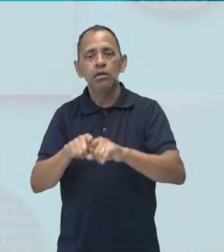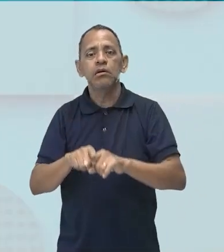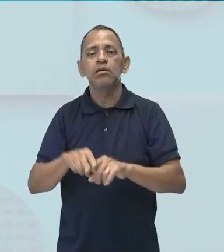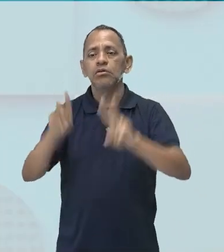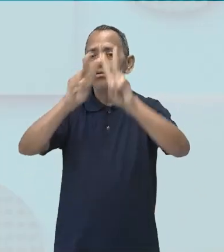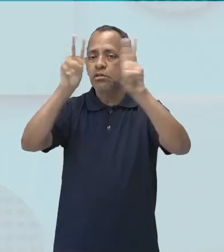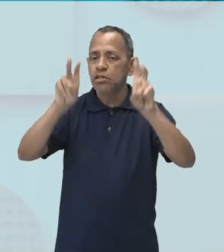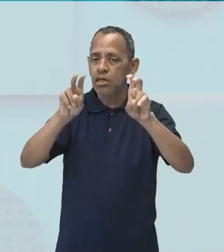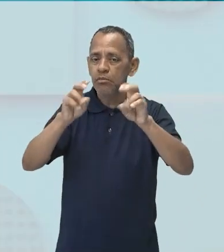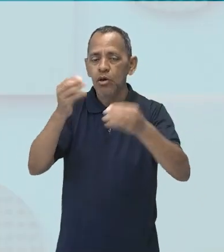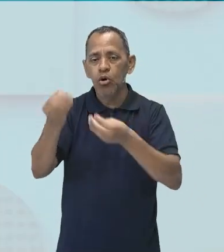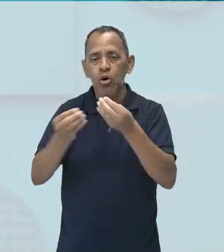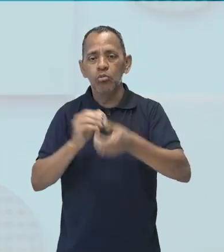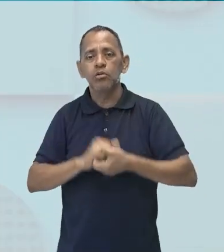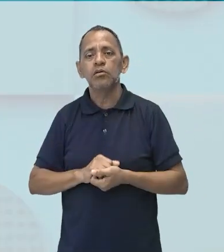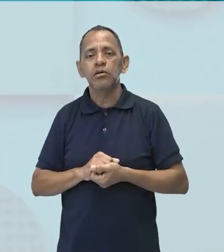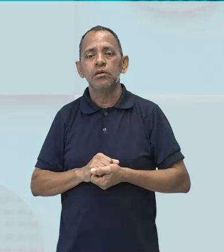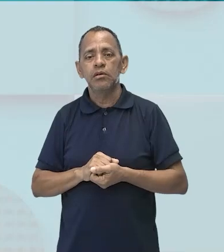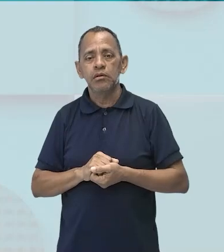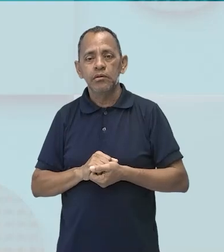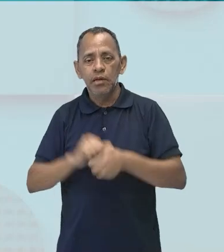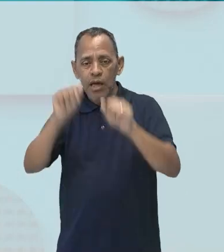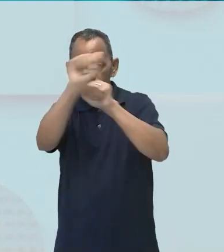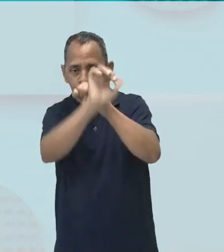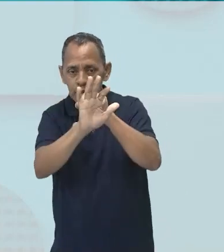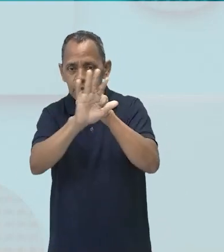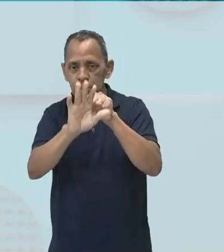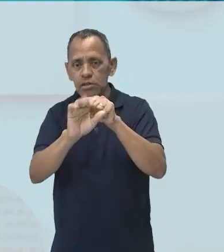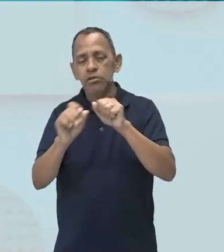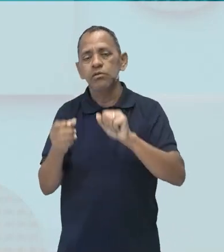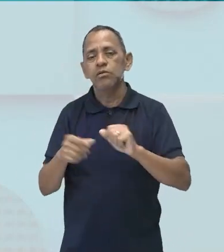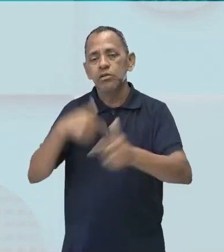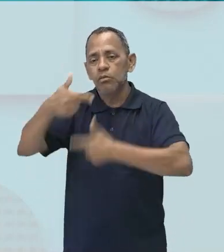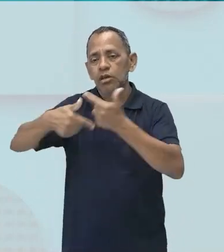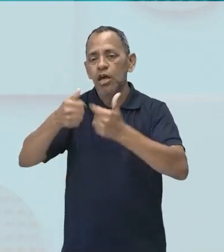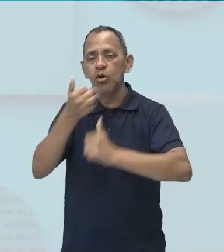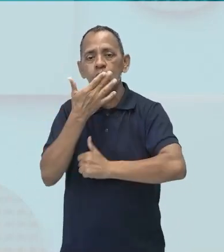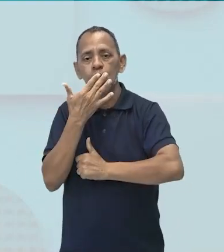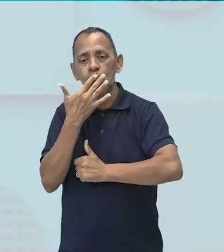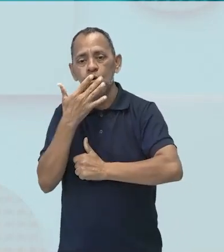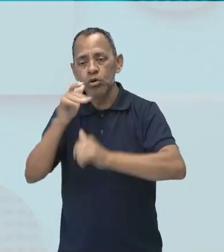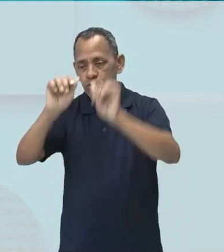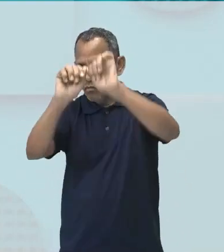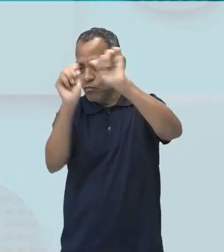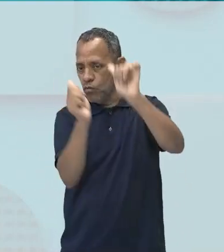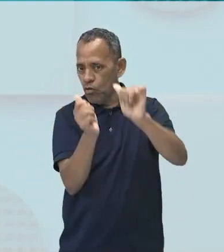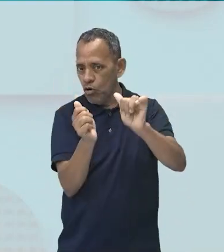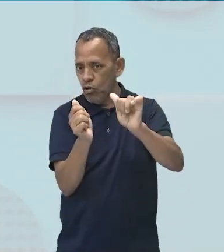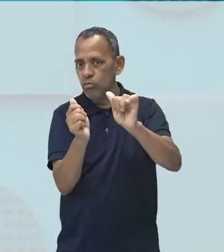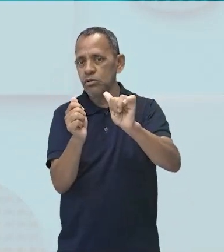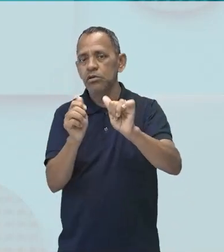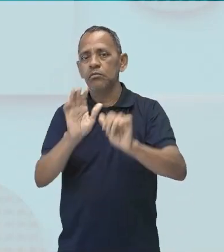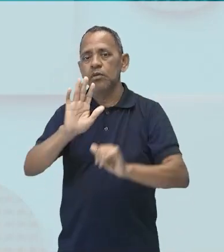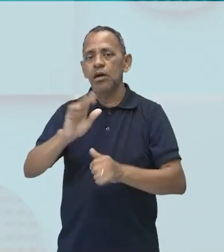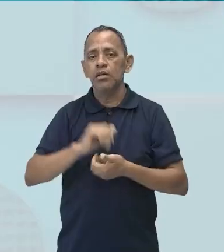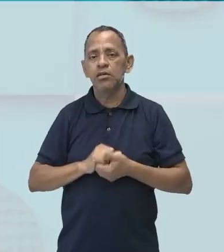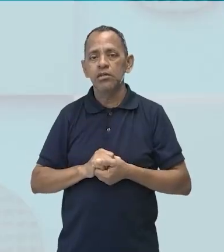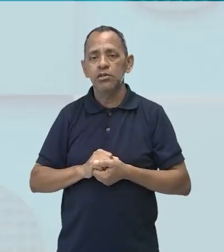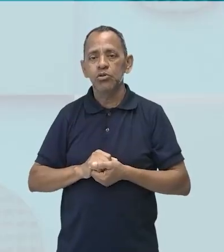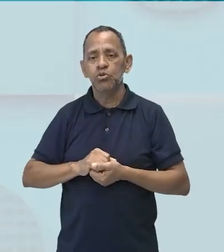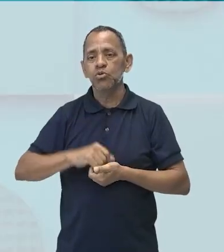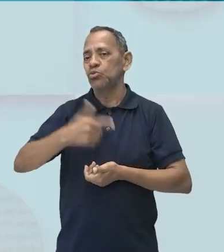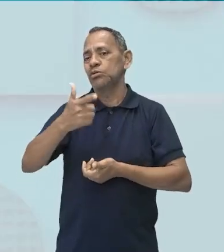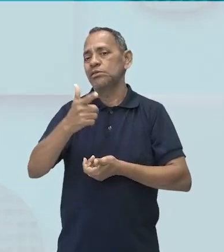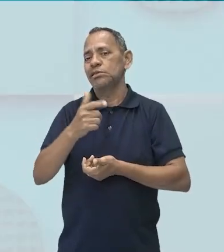o quê? O abstracionismo. O abstracionismo ele vai trabalhar com cores, com formas, mas nada